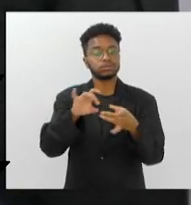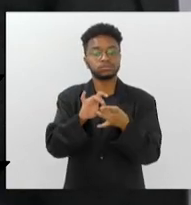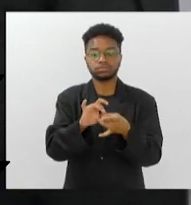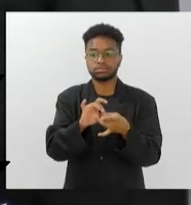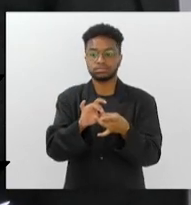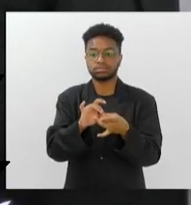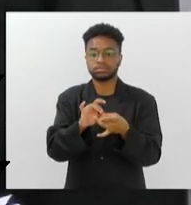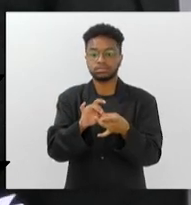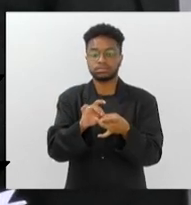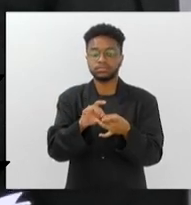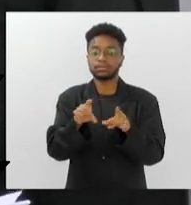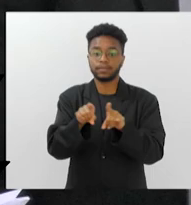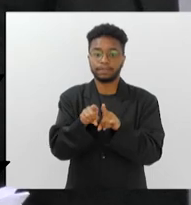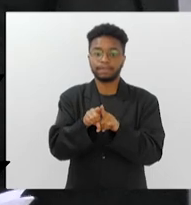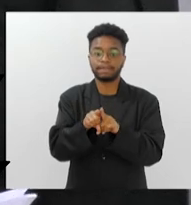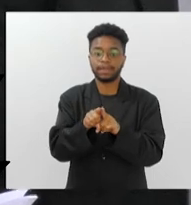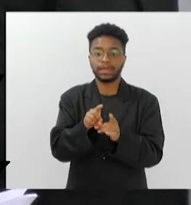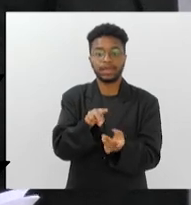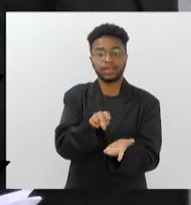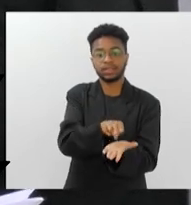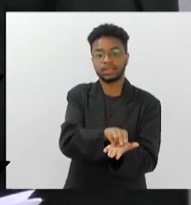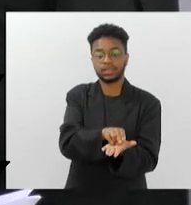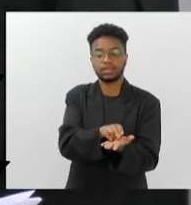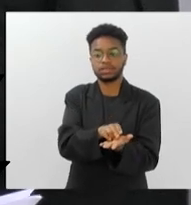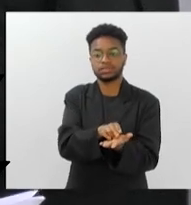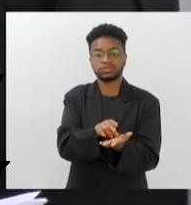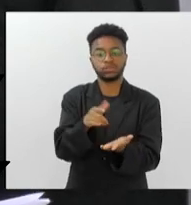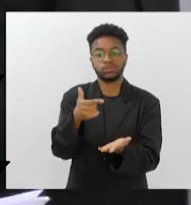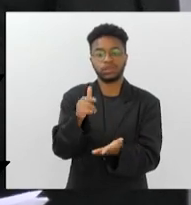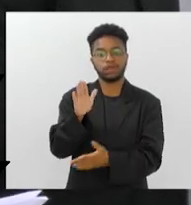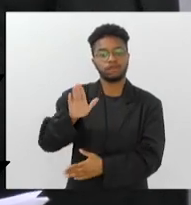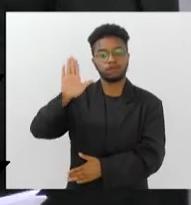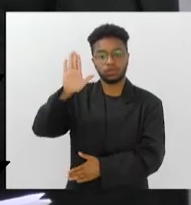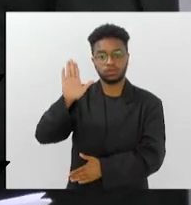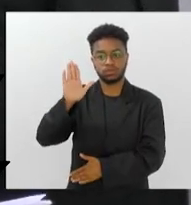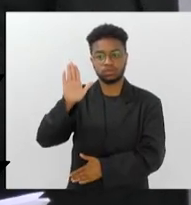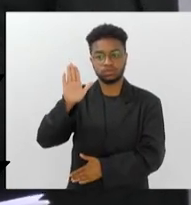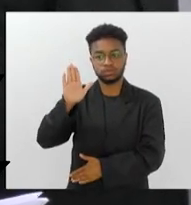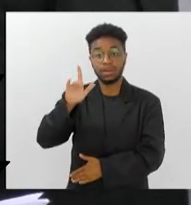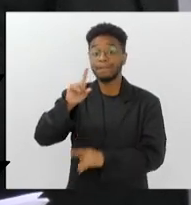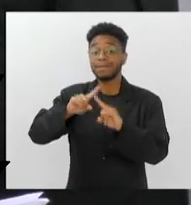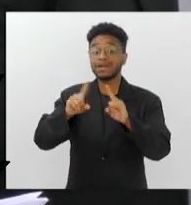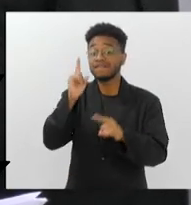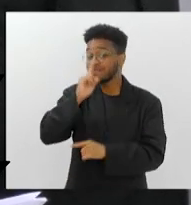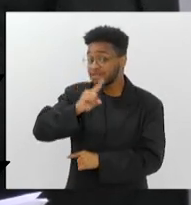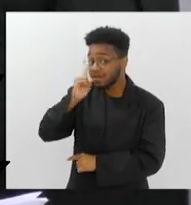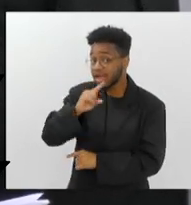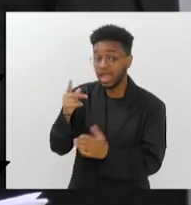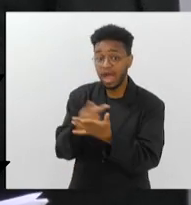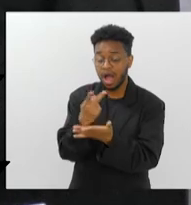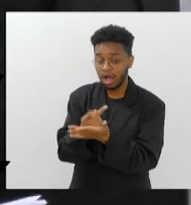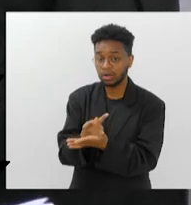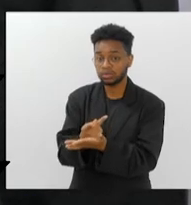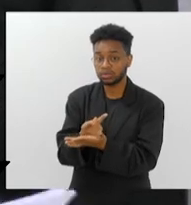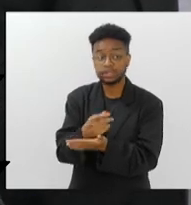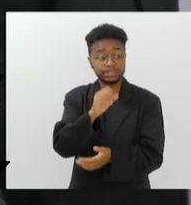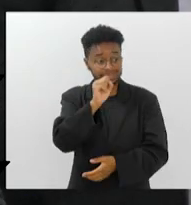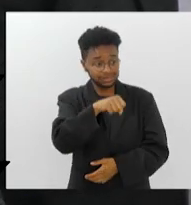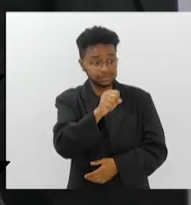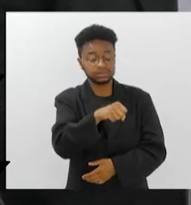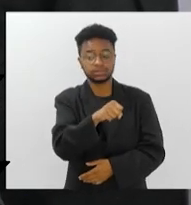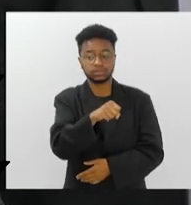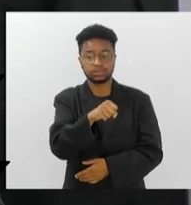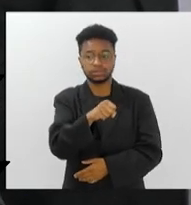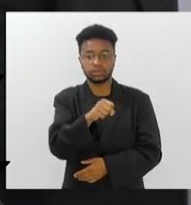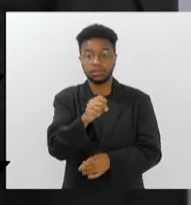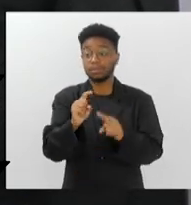internações involuntárias não é eh caráter irregulares sim mas é tô